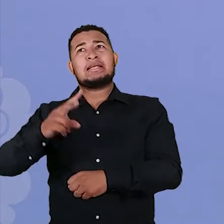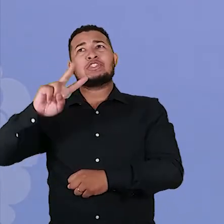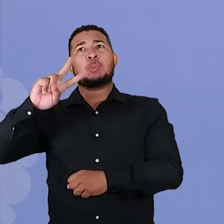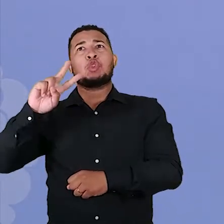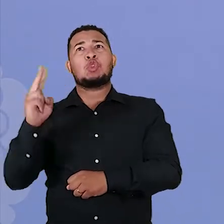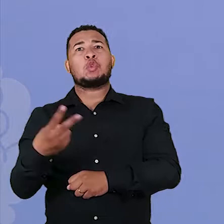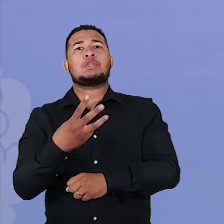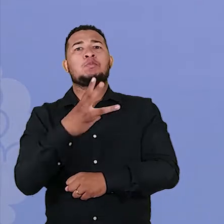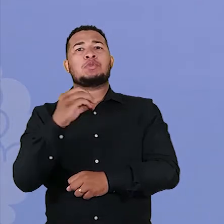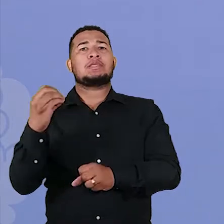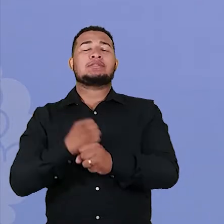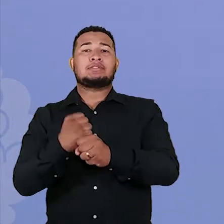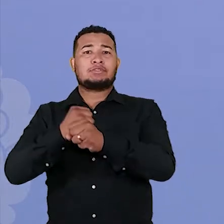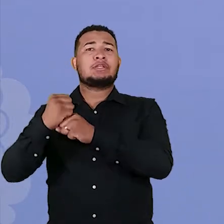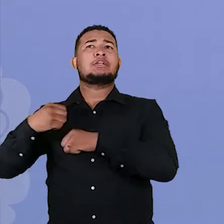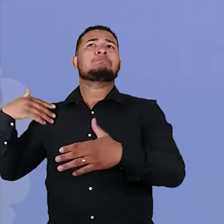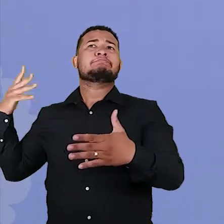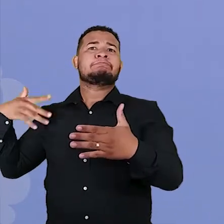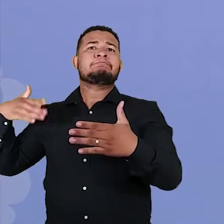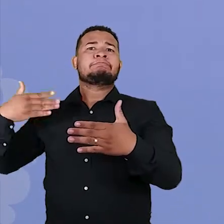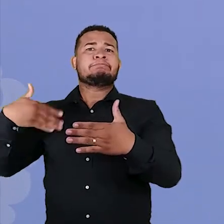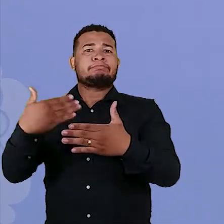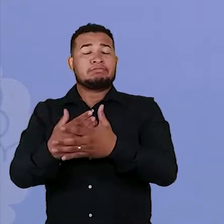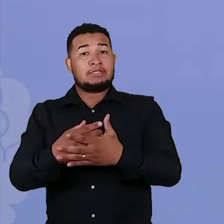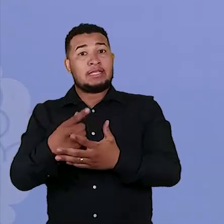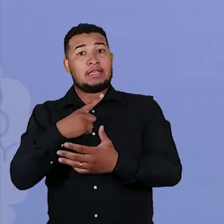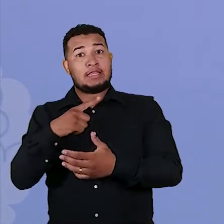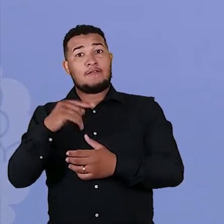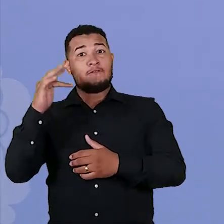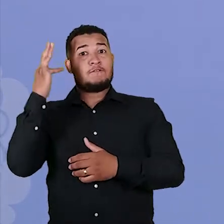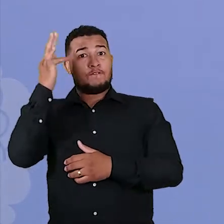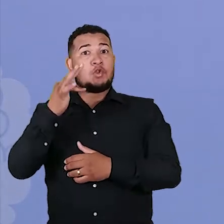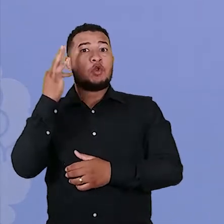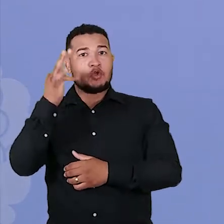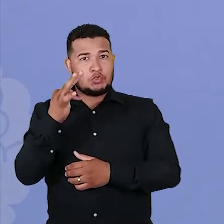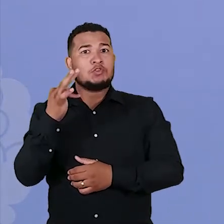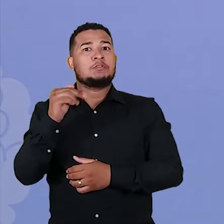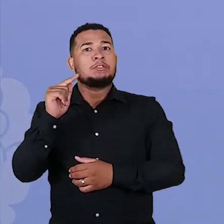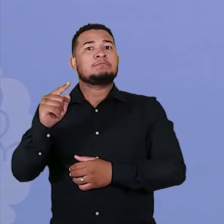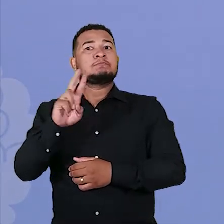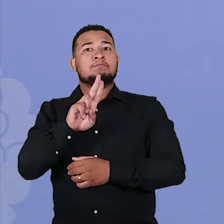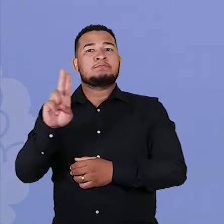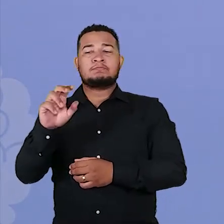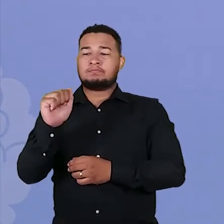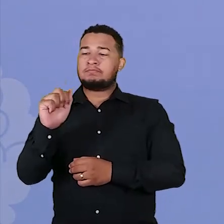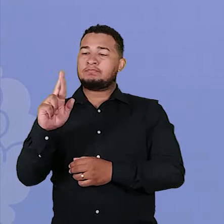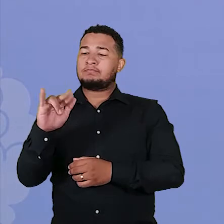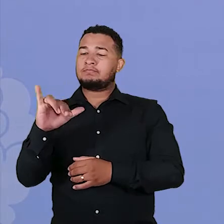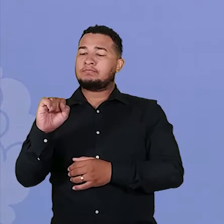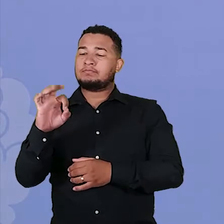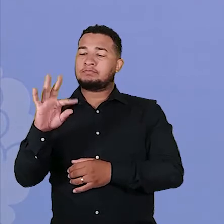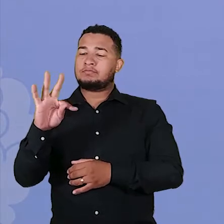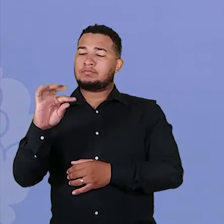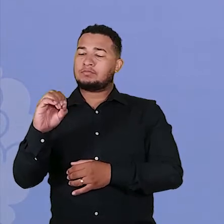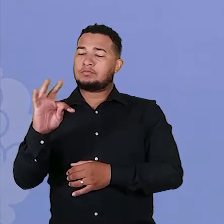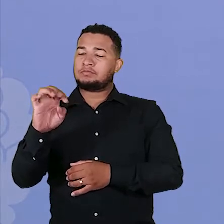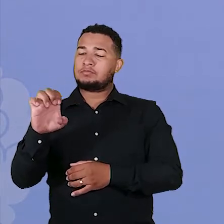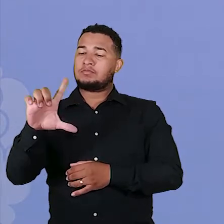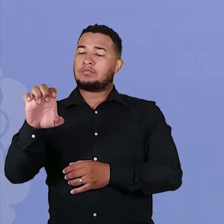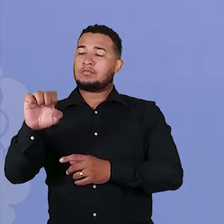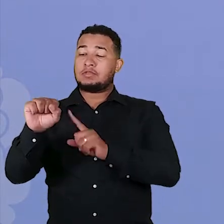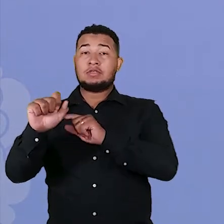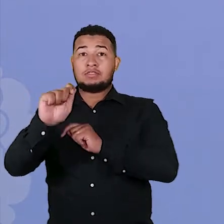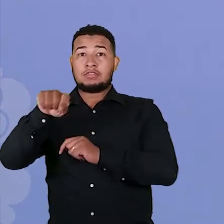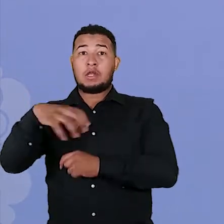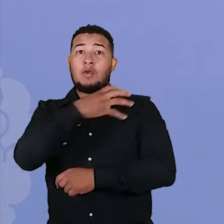de 2.300 anos atrás, viveu um cientista, um filósofo, chamado Aristóteles. O